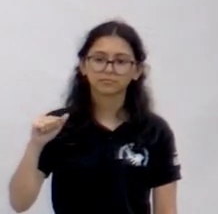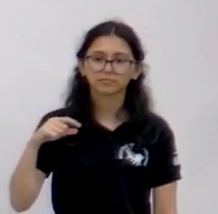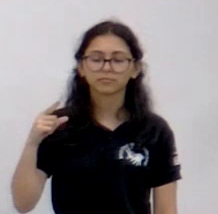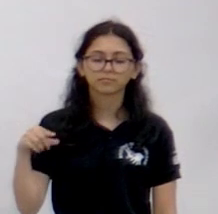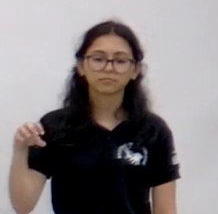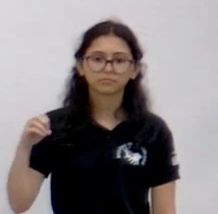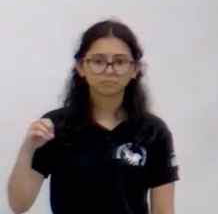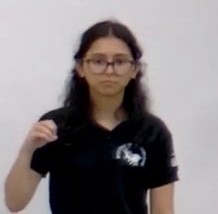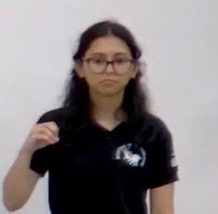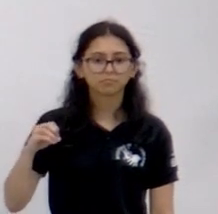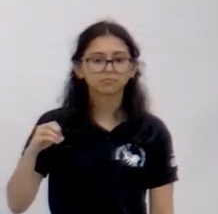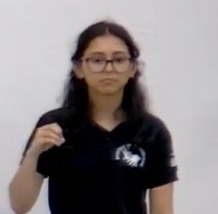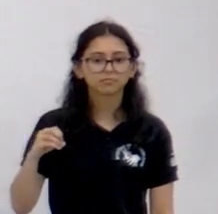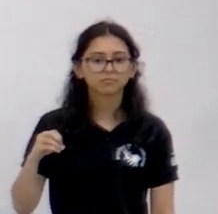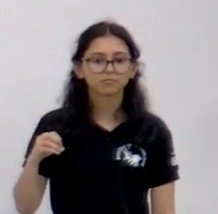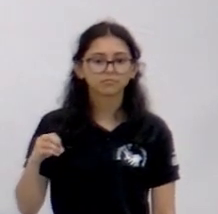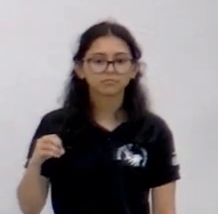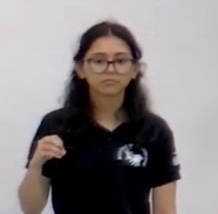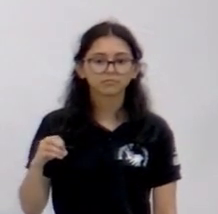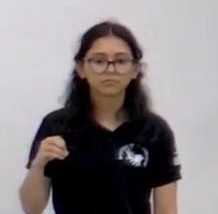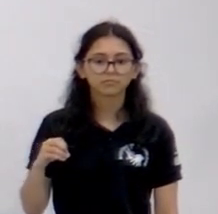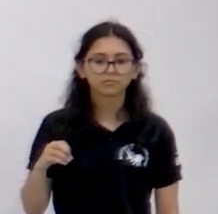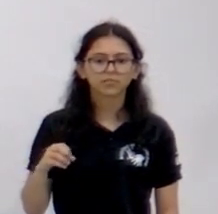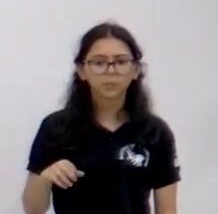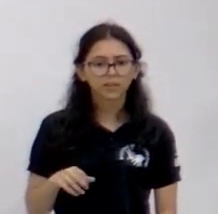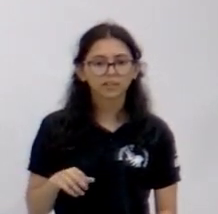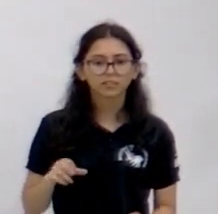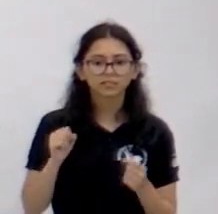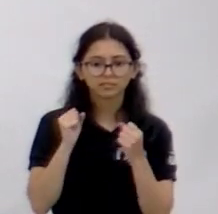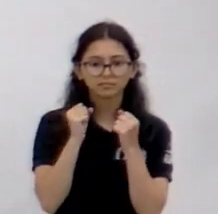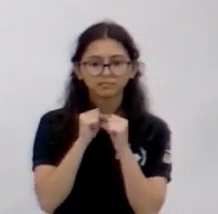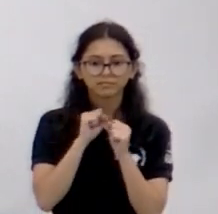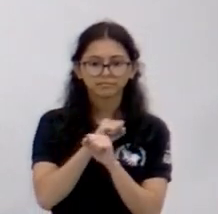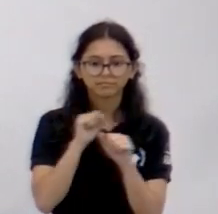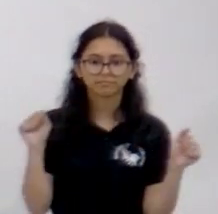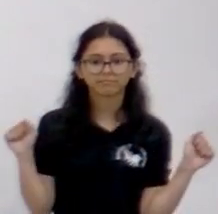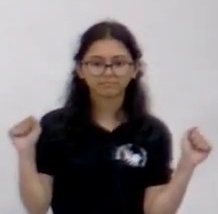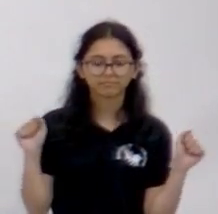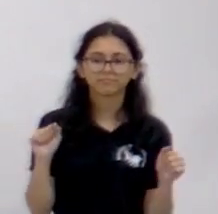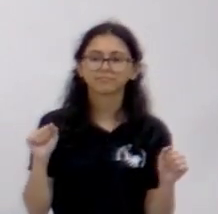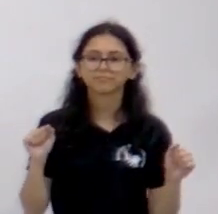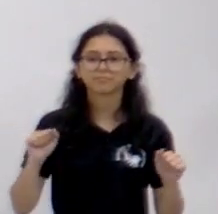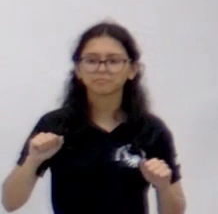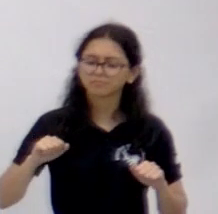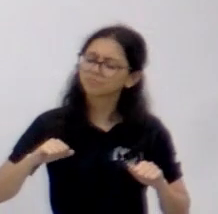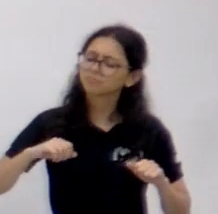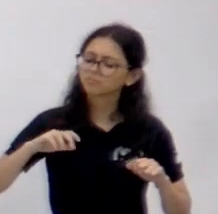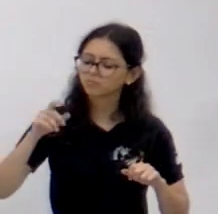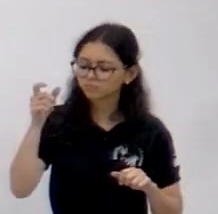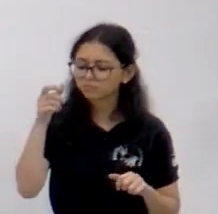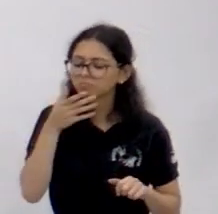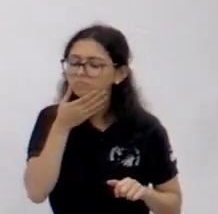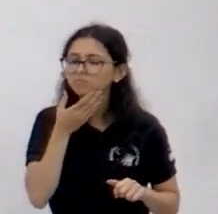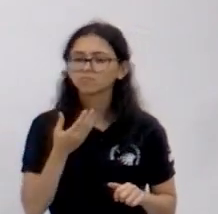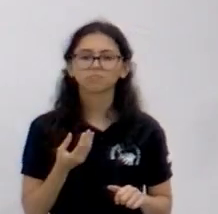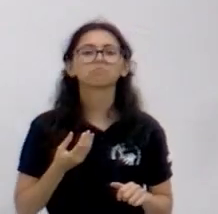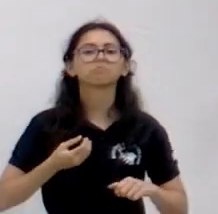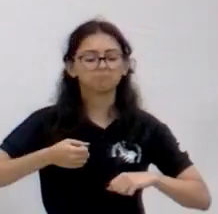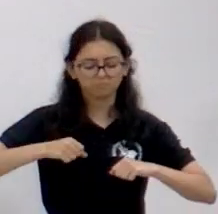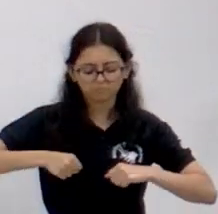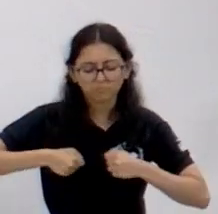valente. Oxe, era um caba danado, né? Sansão. Sansão era